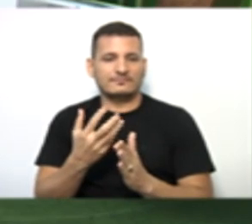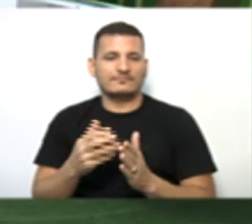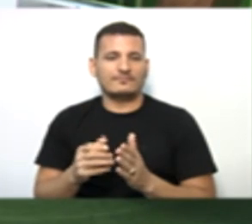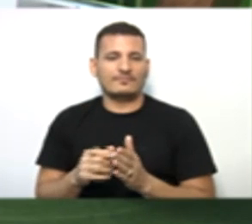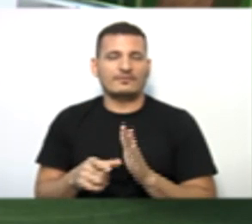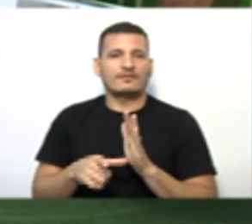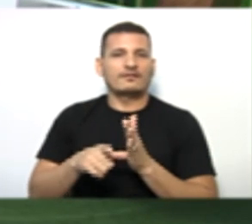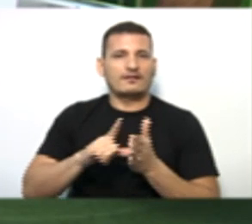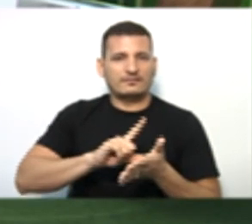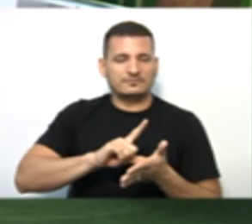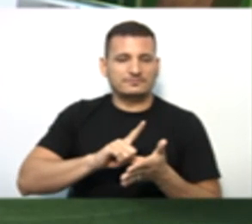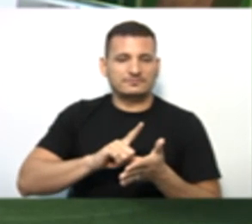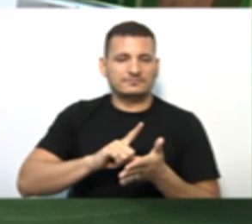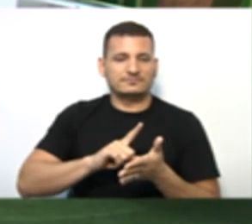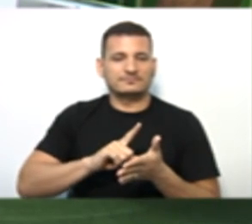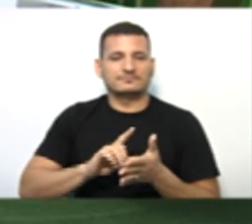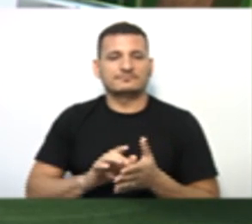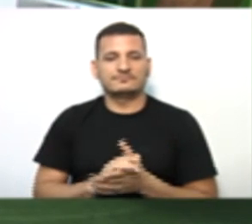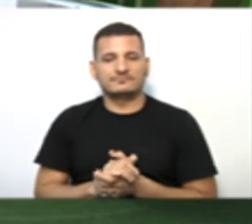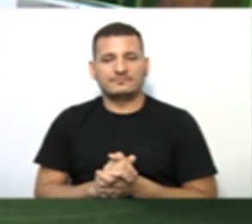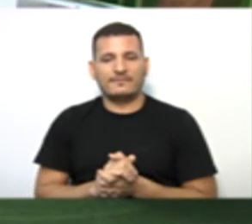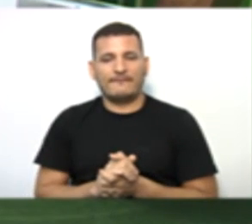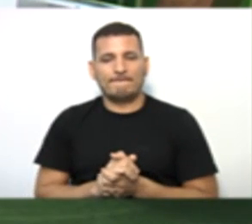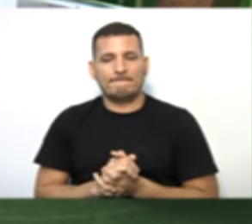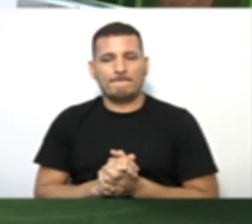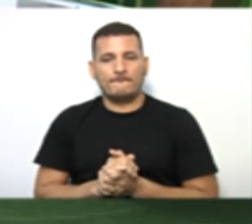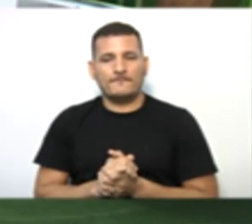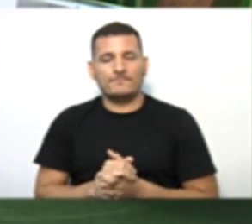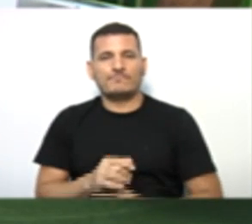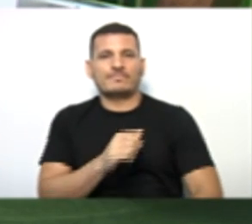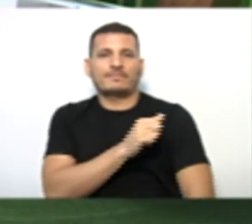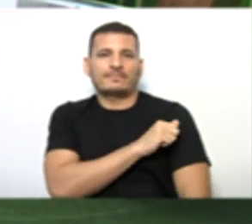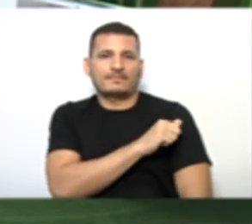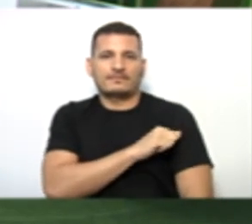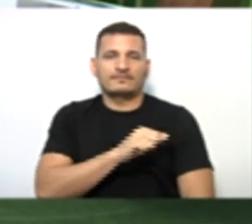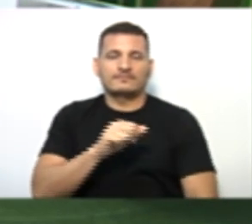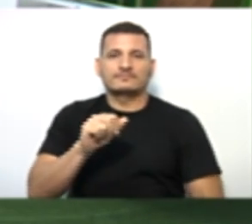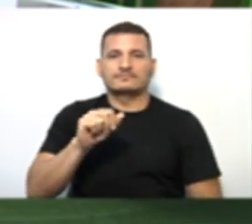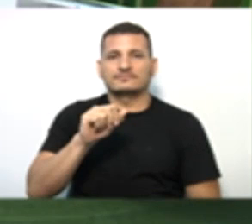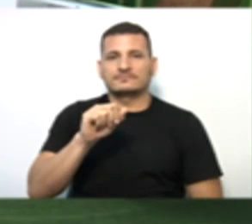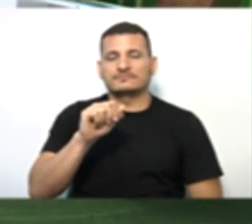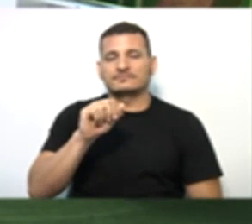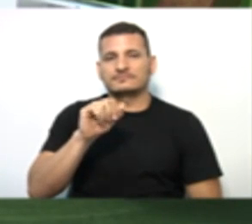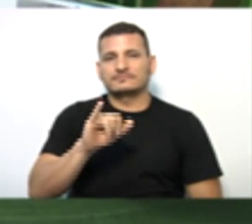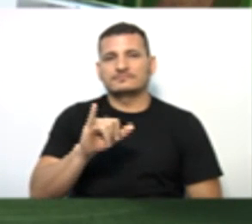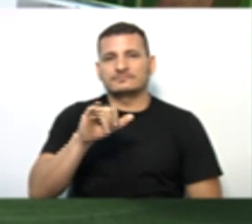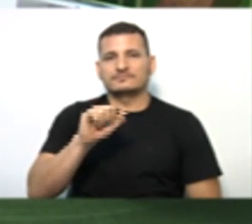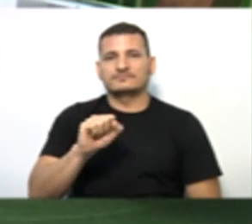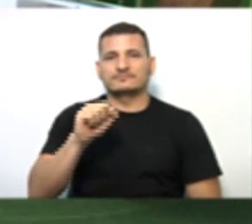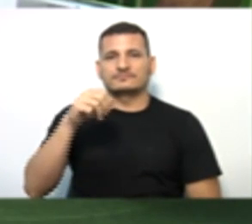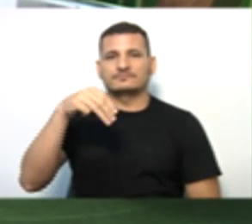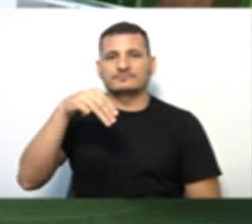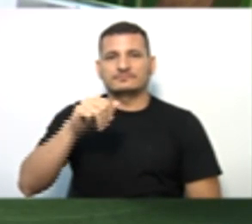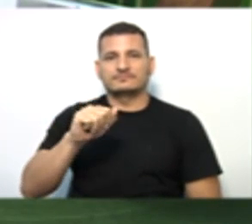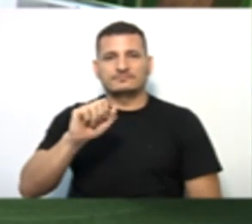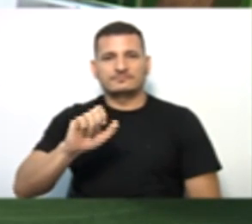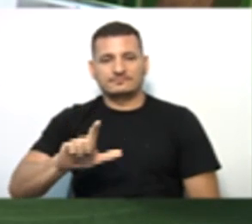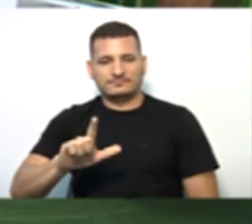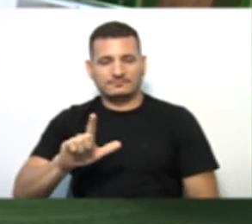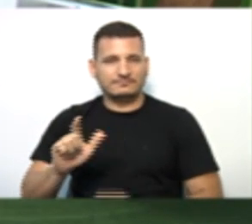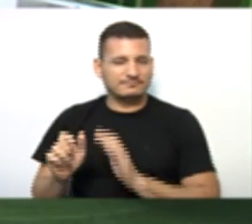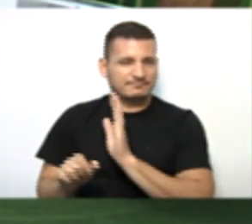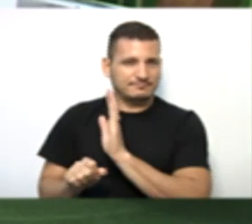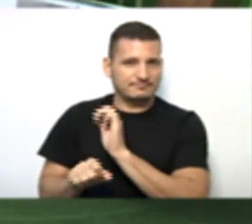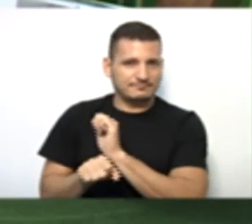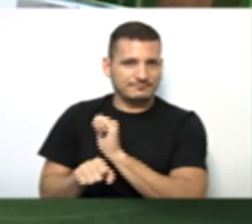da interatividade aqui de sala, né? Isso, já teve o aluno Ismael. O Ismael? Isso. Calma aí, não responde agora não.